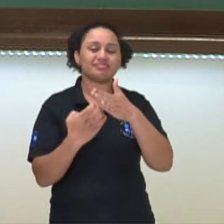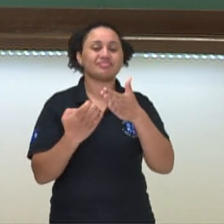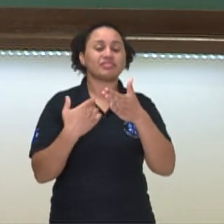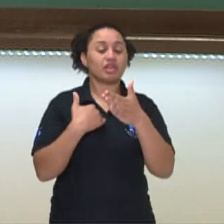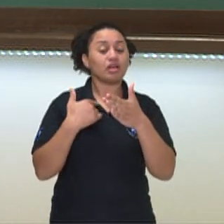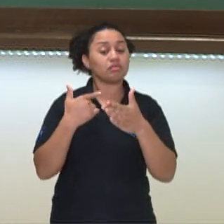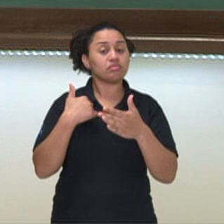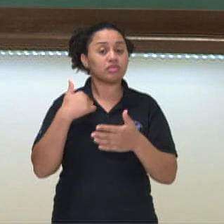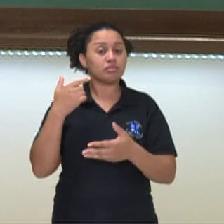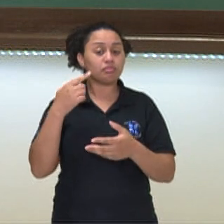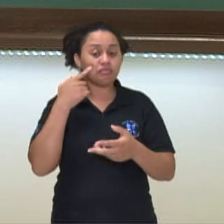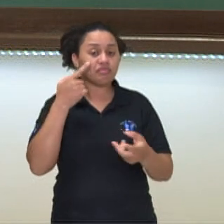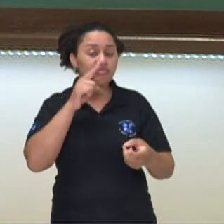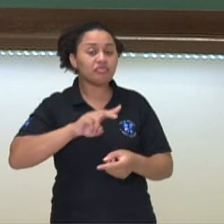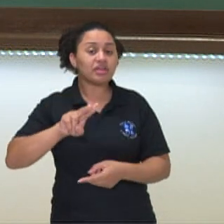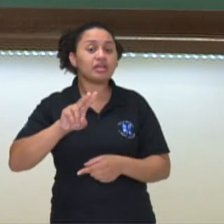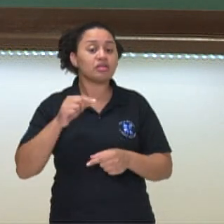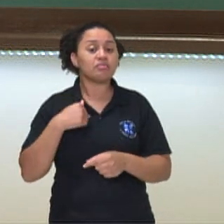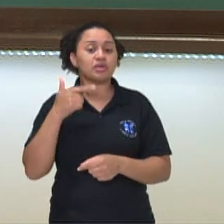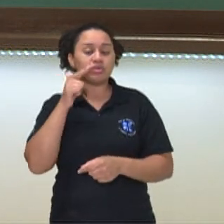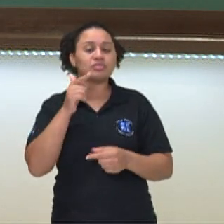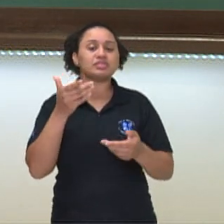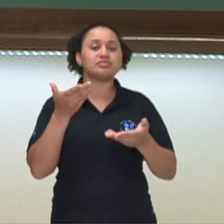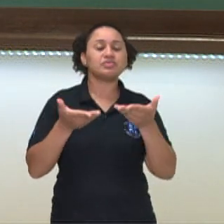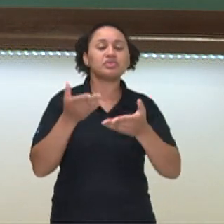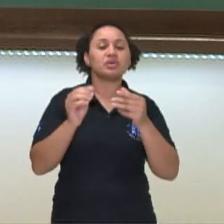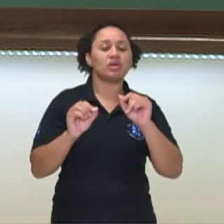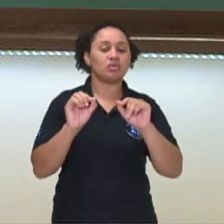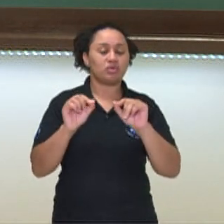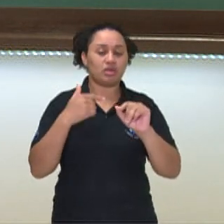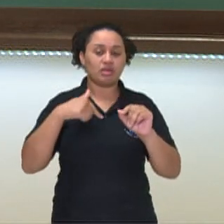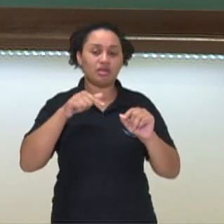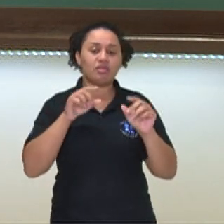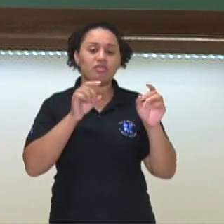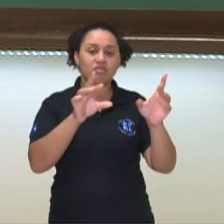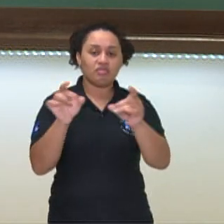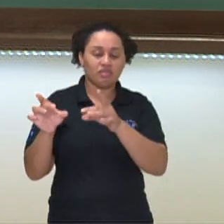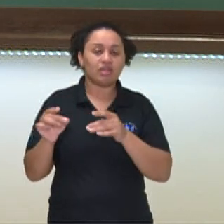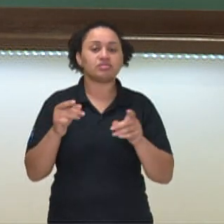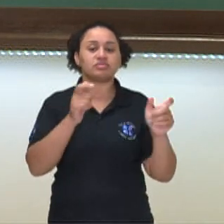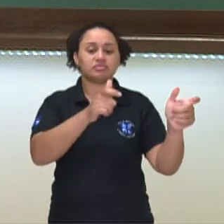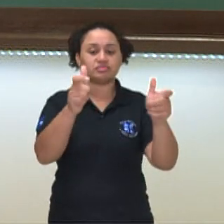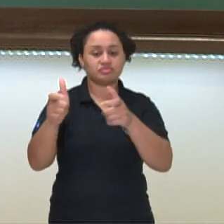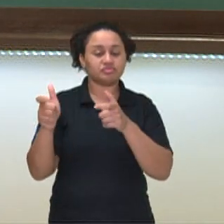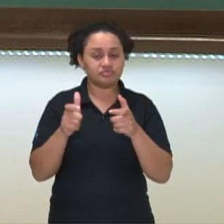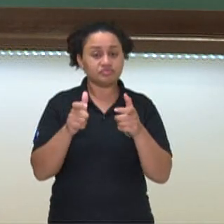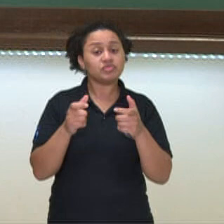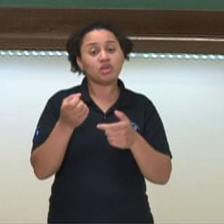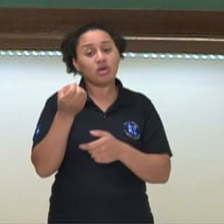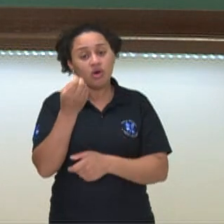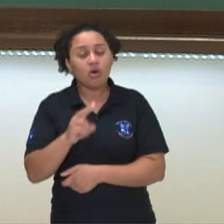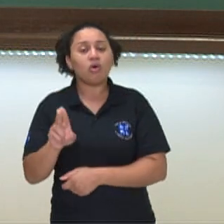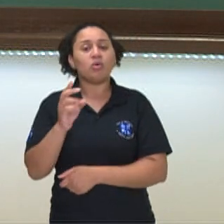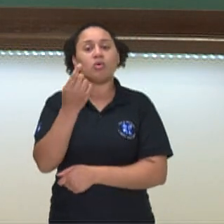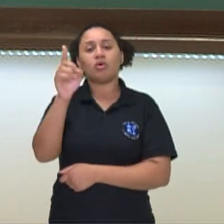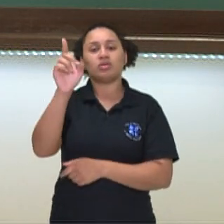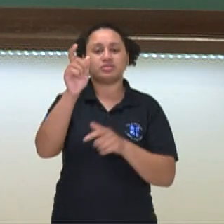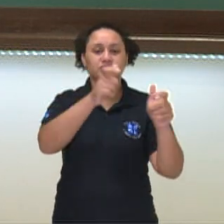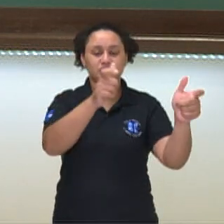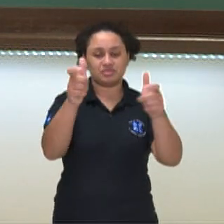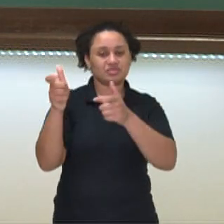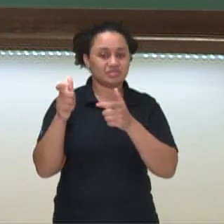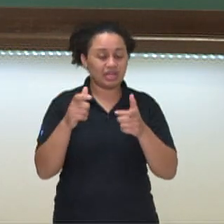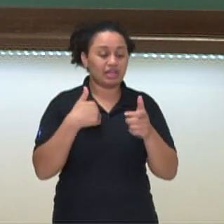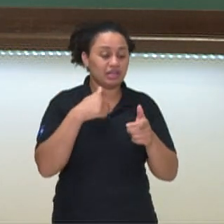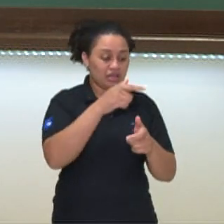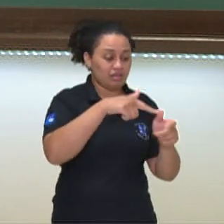levar em consideração para estabelecerem pontos de venda em determinados lugares e outros lugares não serem